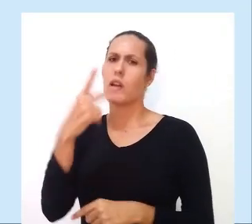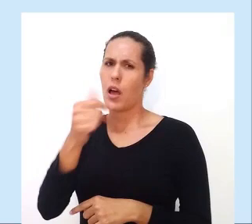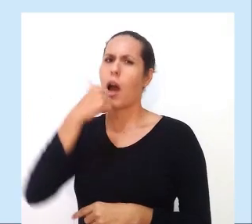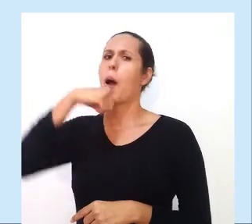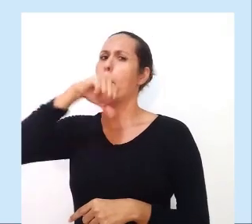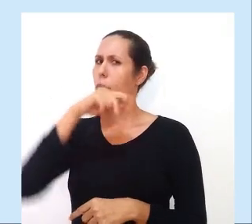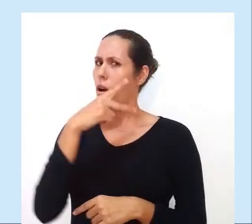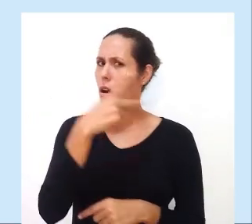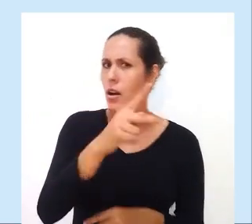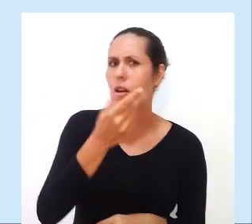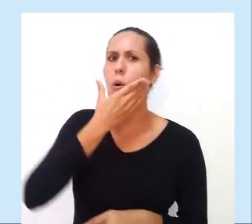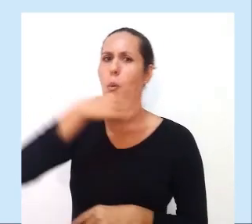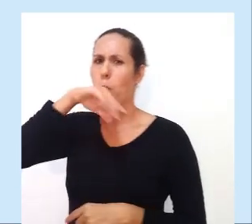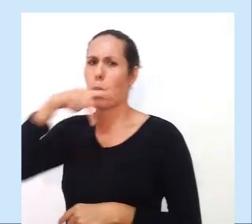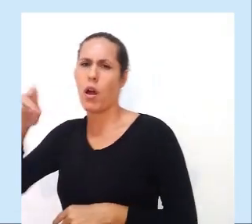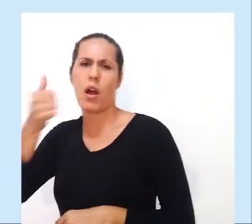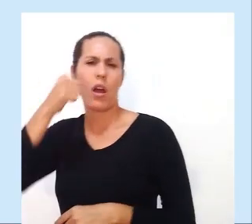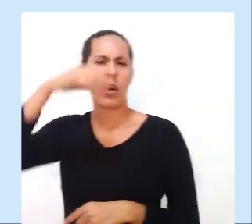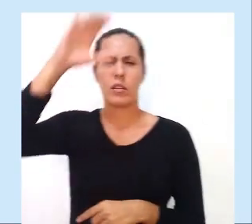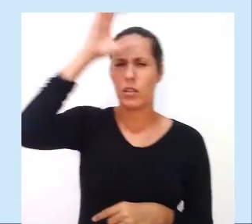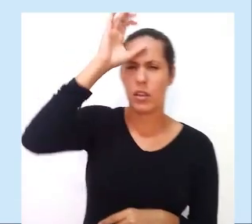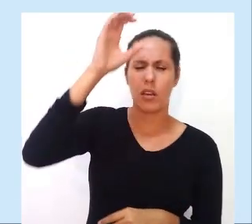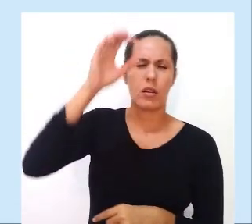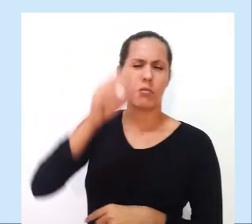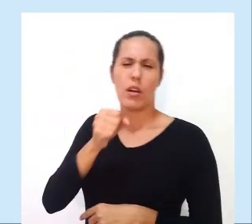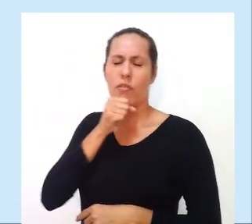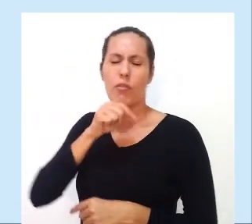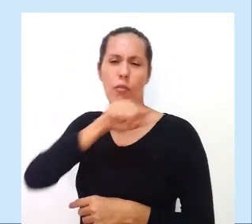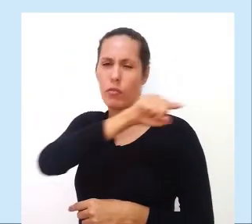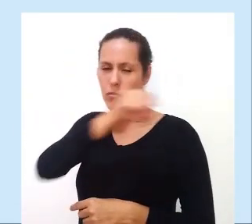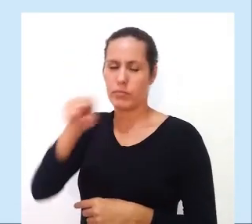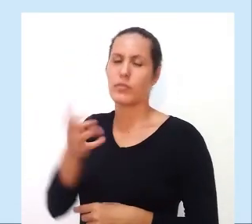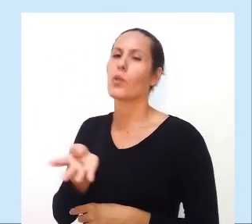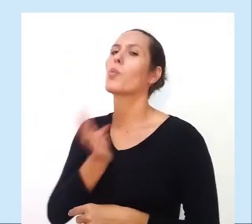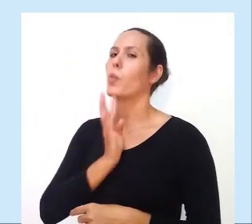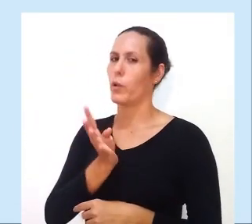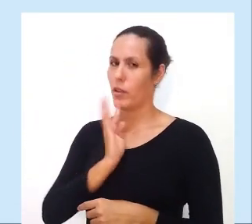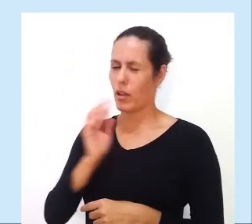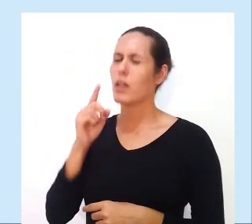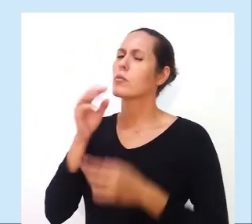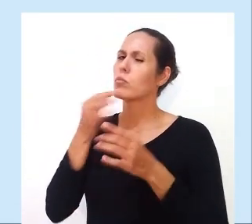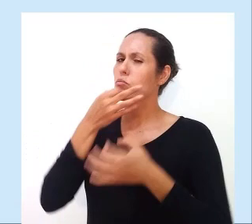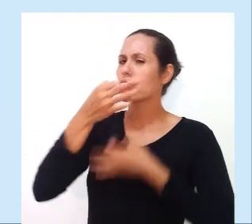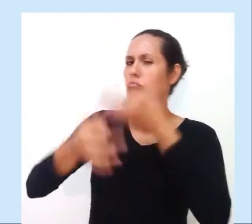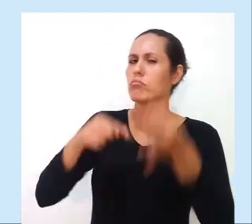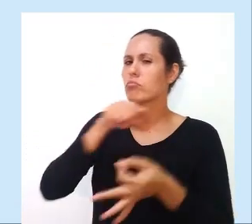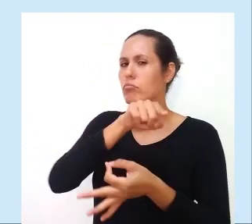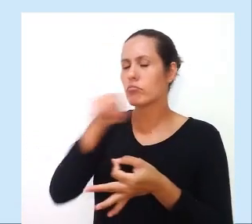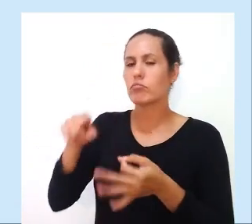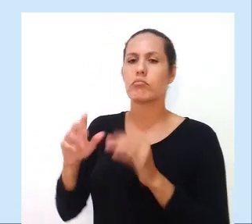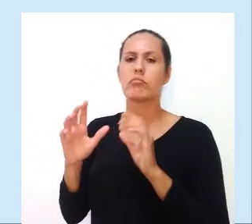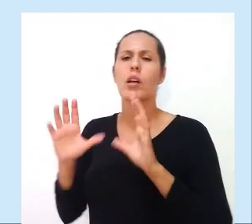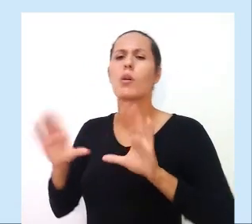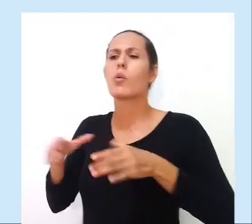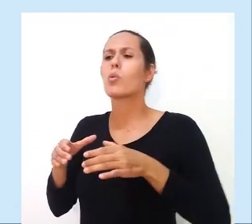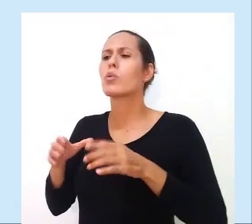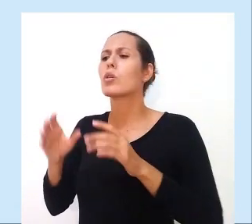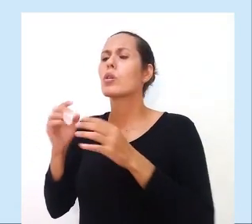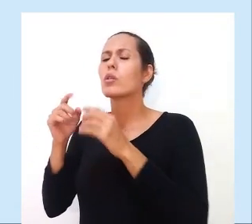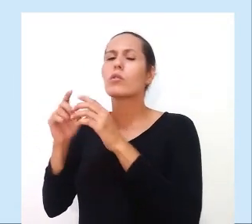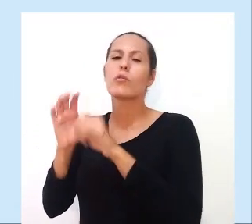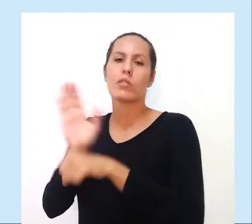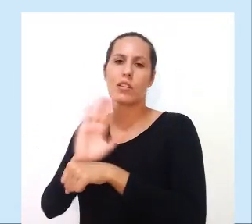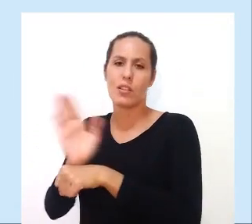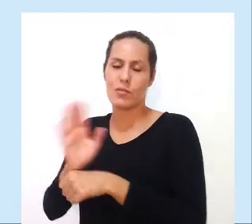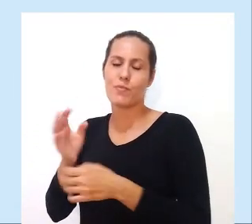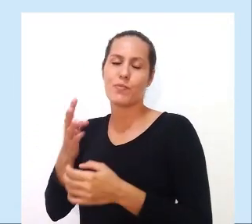sua mãe, seu pai, sua tia ou sua avó deve conhecer, e eu sugiro que depois, no momento de lazer, você